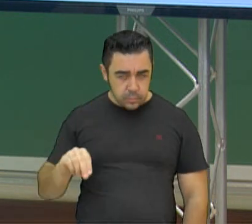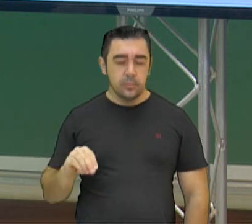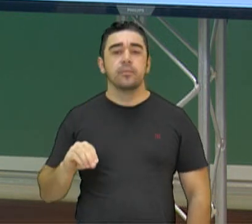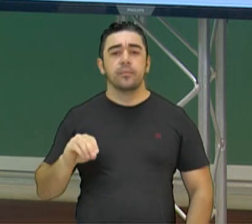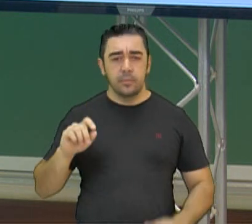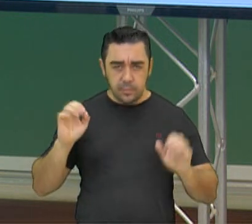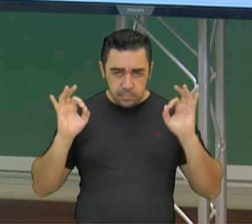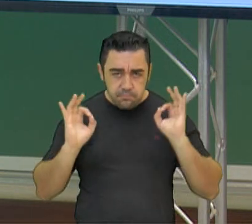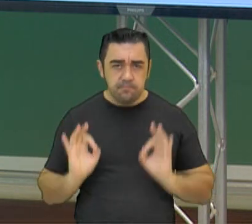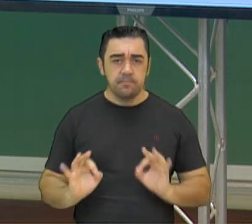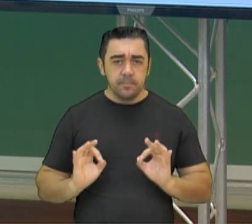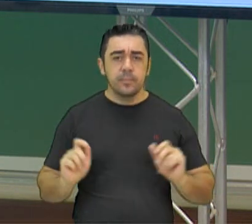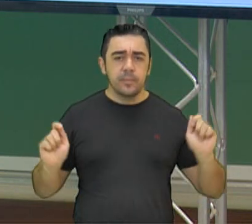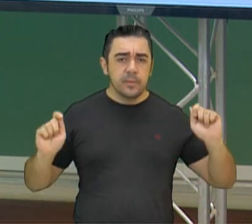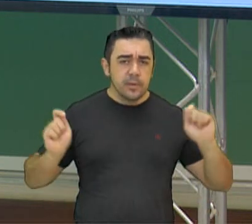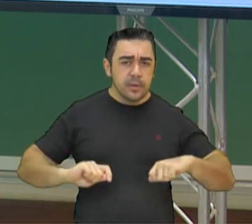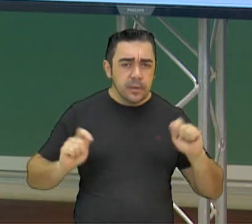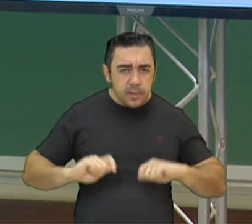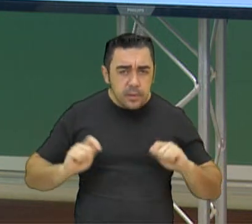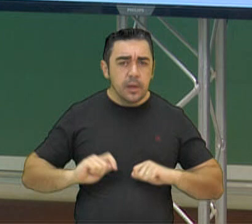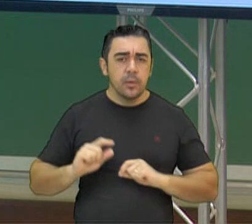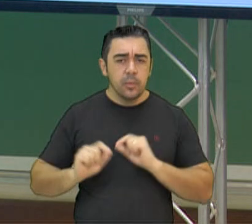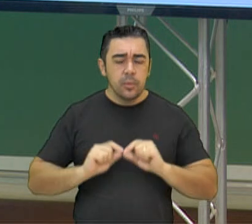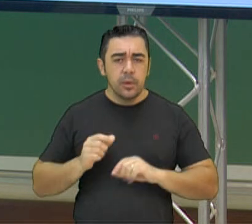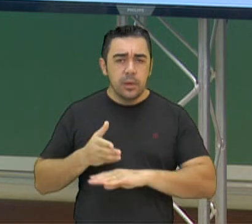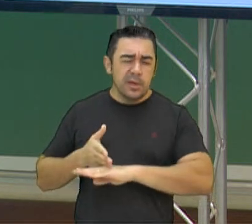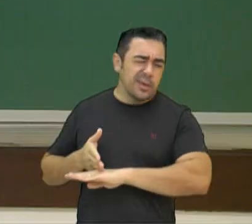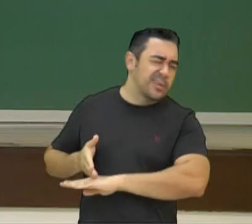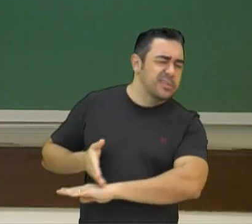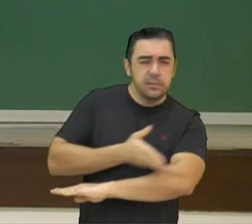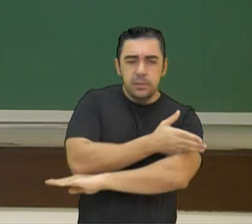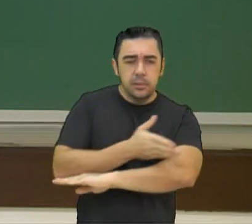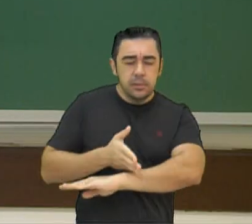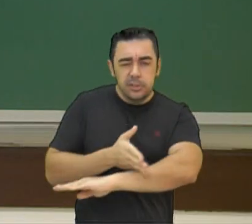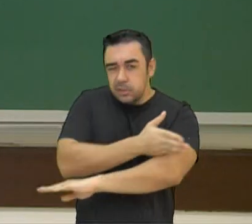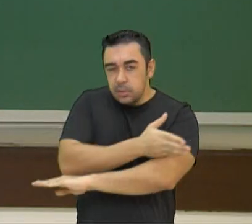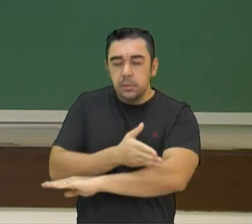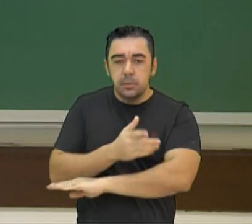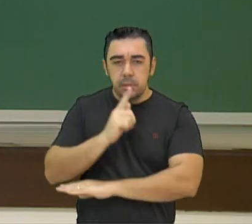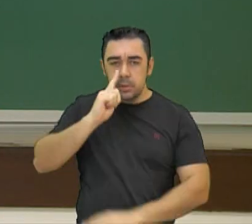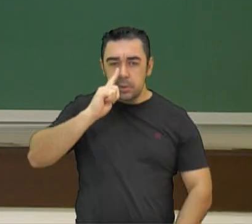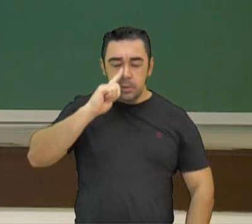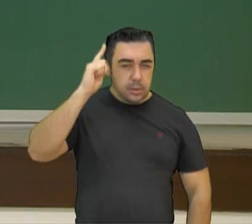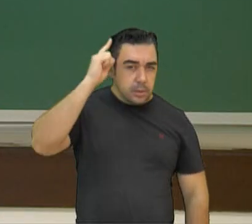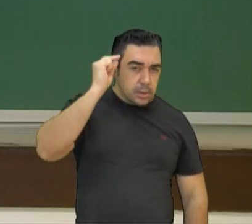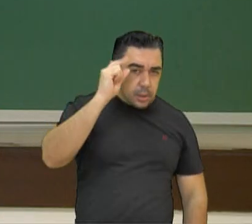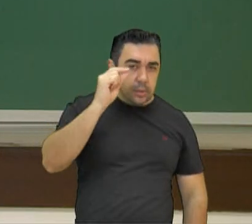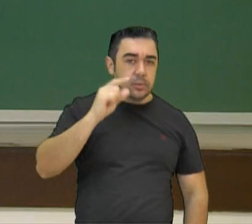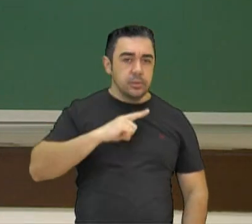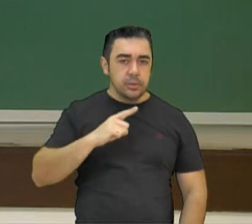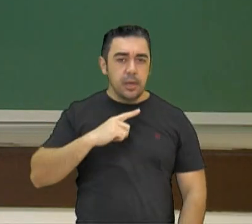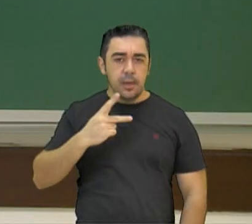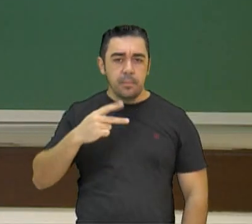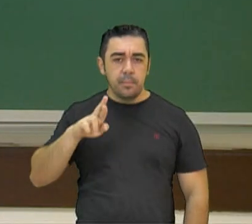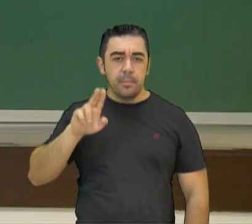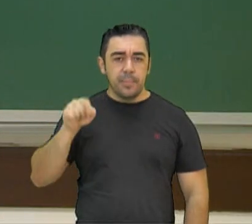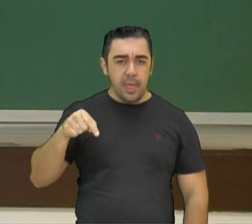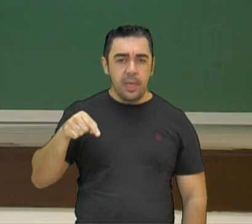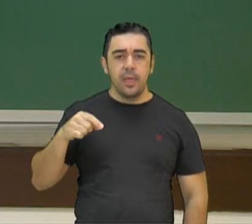possível que os antigos gregos fossem uma espécie de